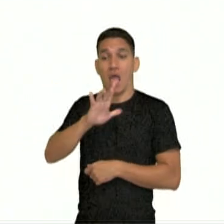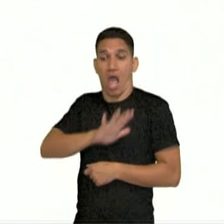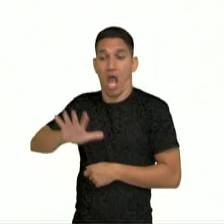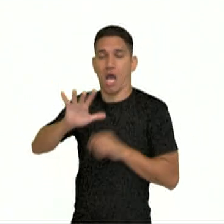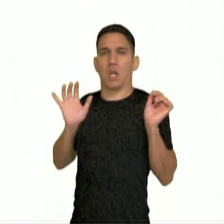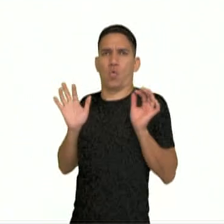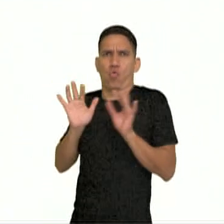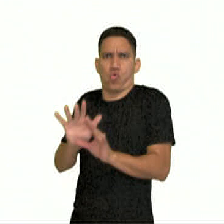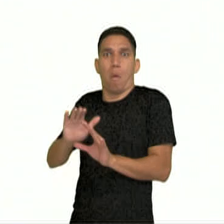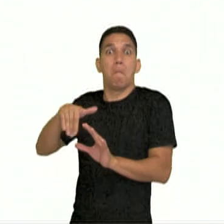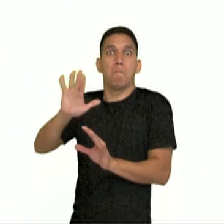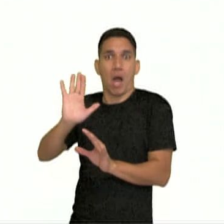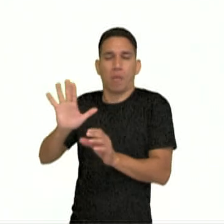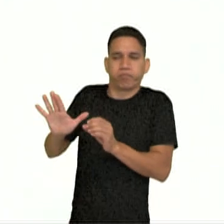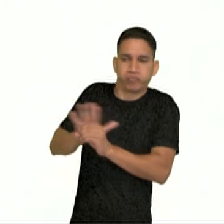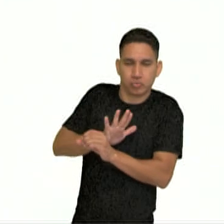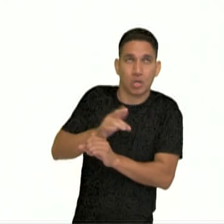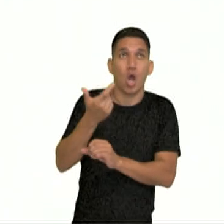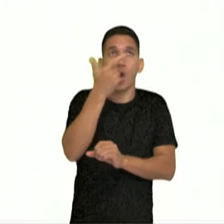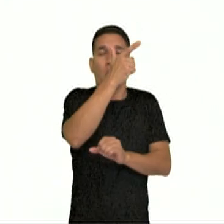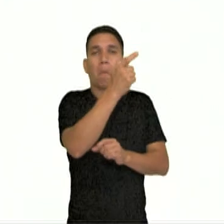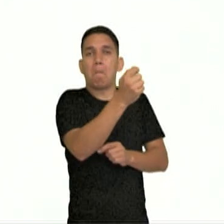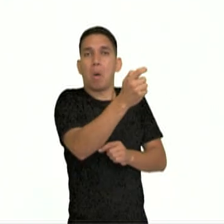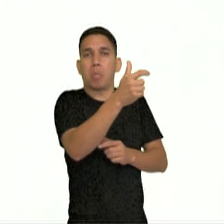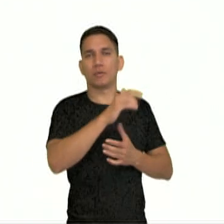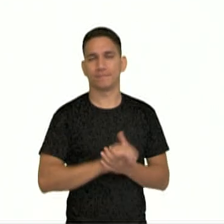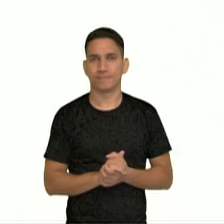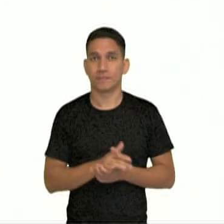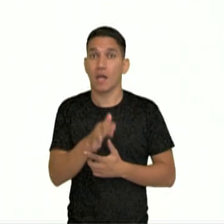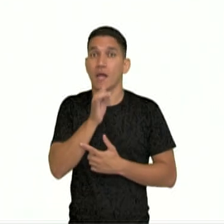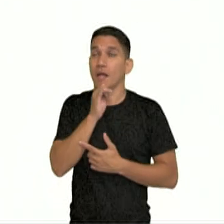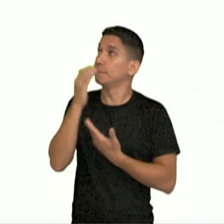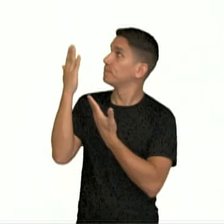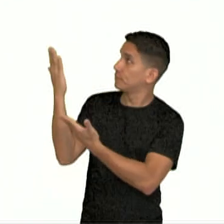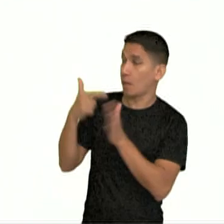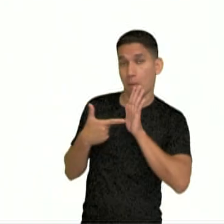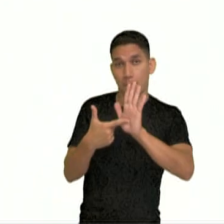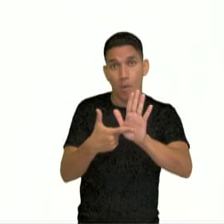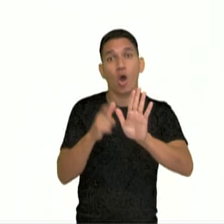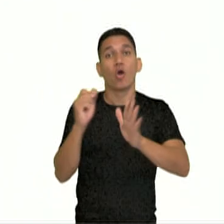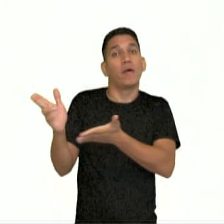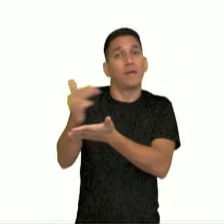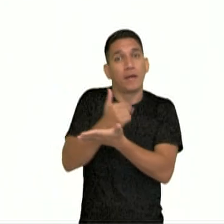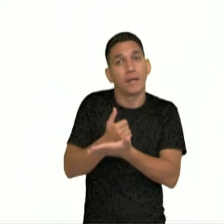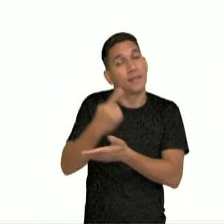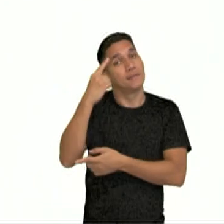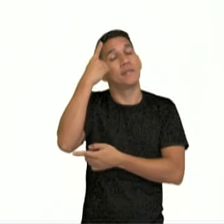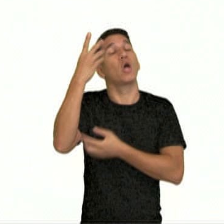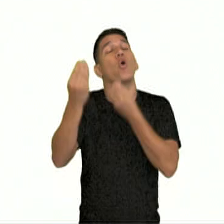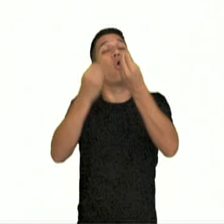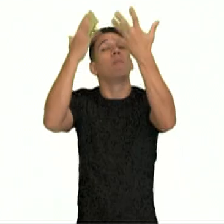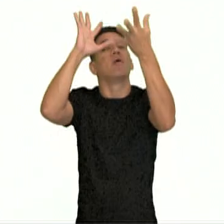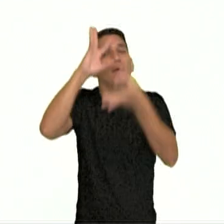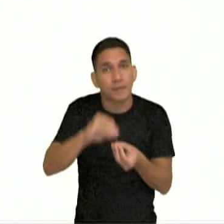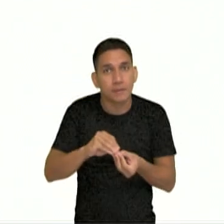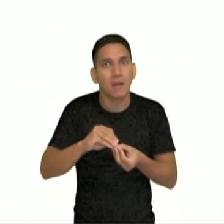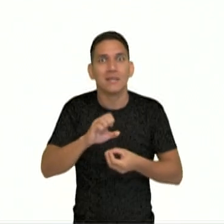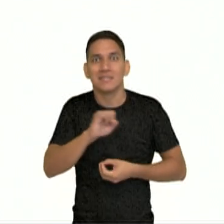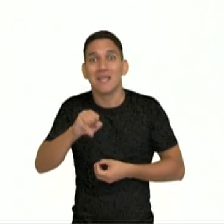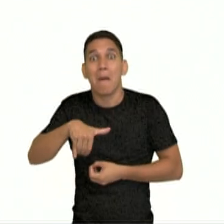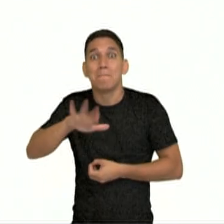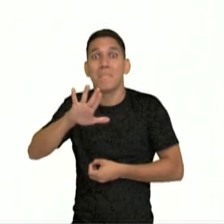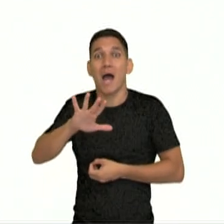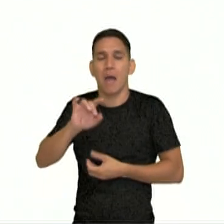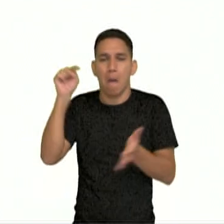com menor concentração de população. Então aqui é o mapa que vai trazer para nós essa ideia. Quanto maior for a quantidade